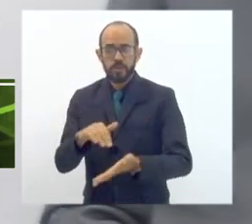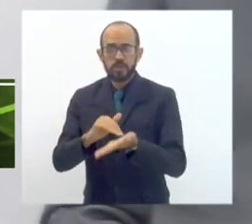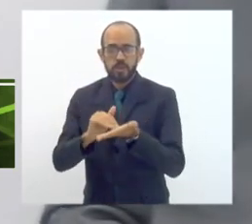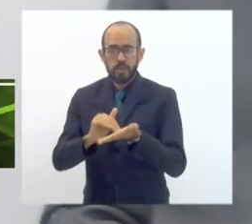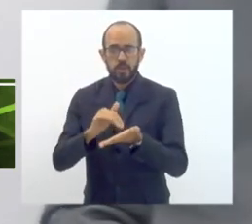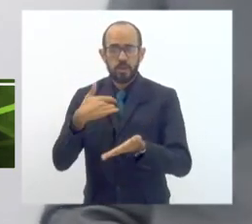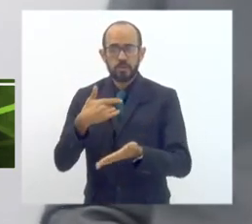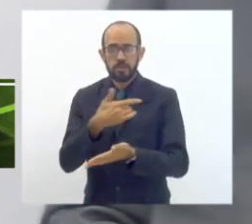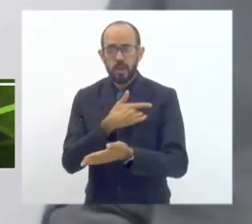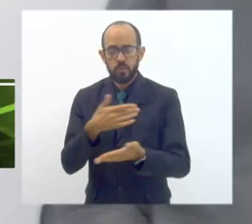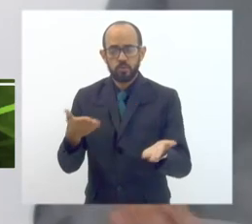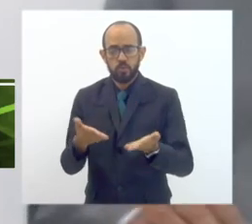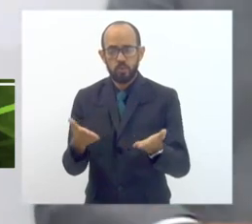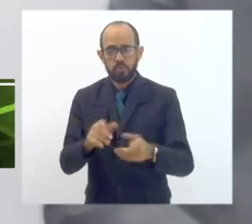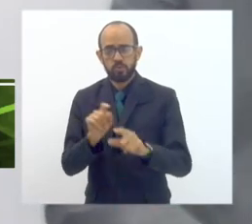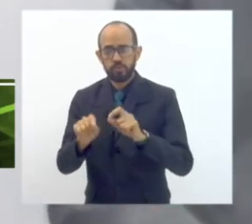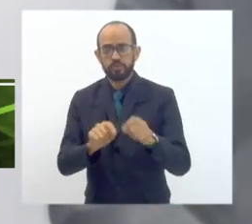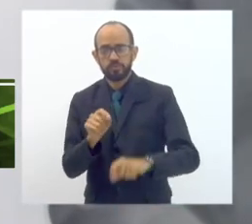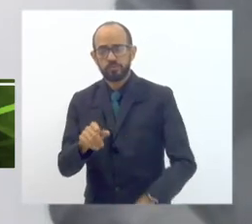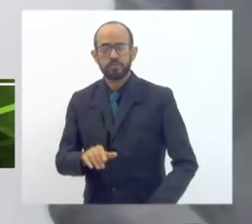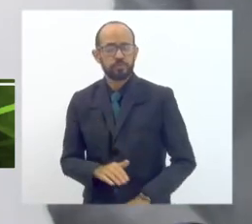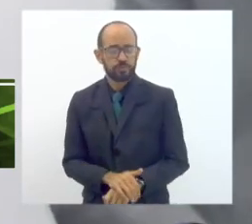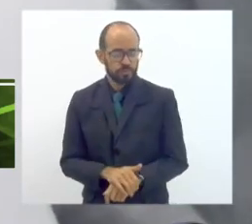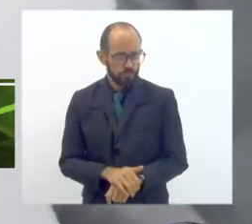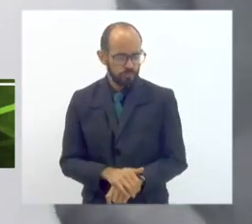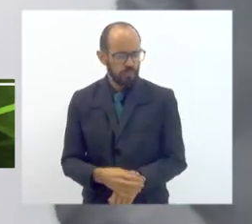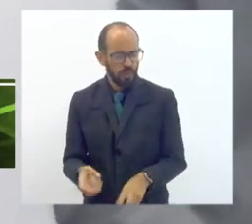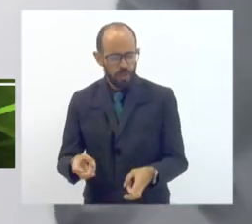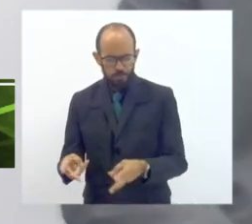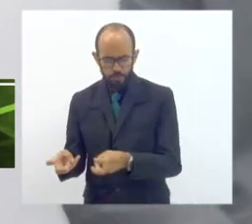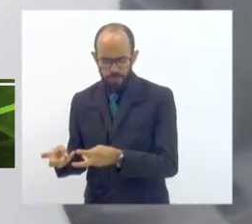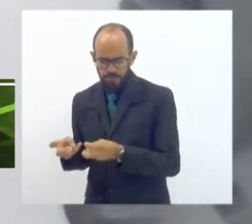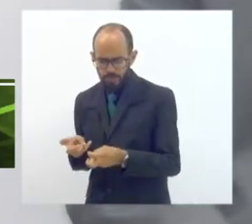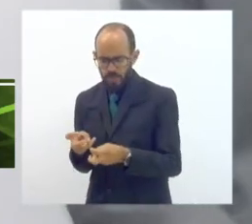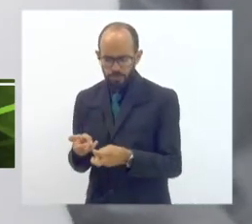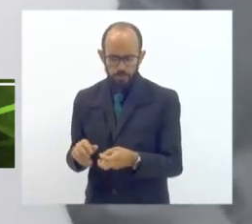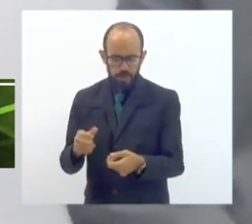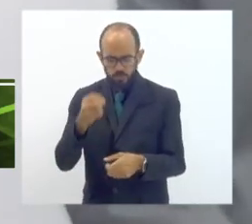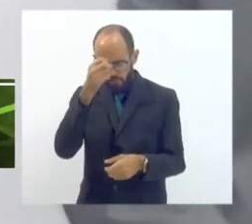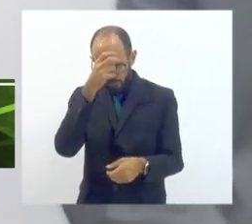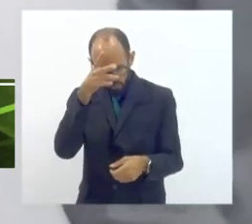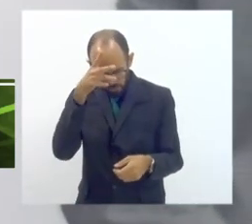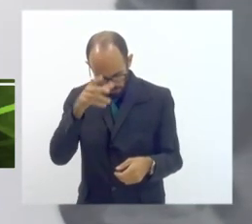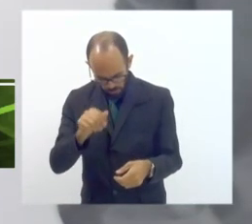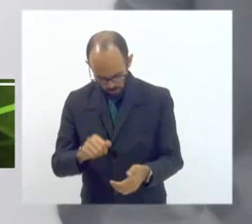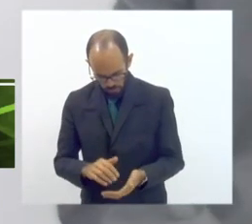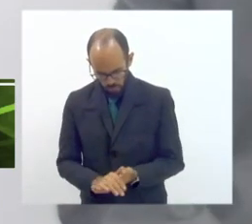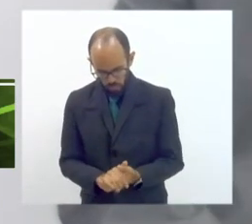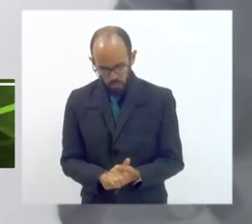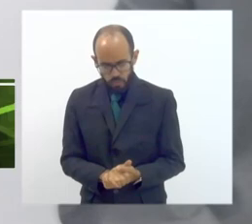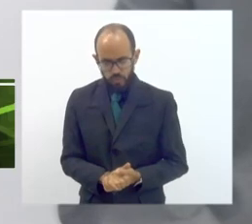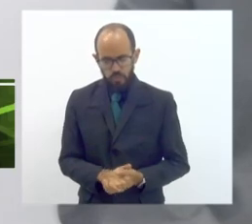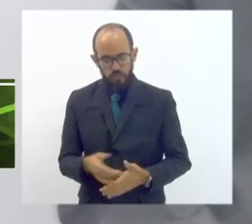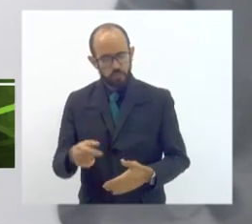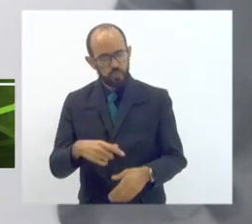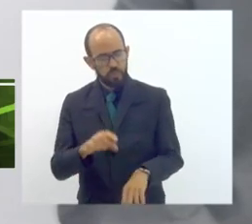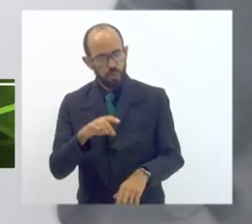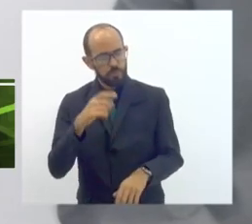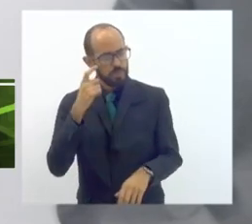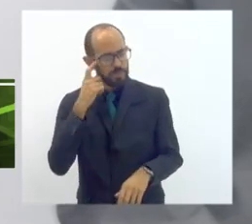hoje é uma Secretaria de Saúde que olha muito para os municípios, olha muito para as regiões. Para vocês terem uma ideia,